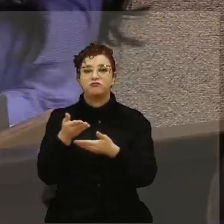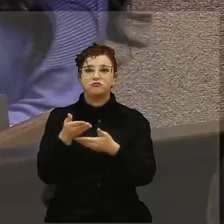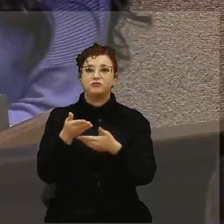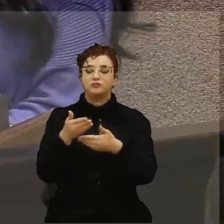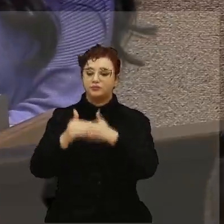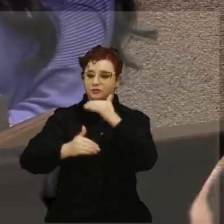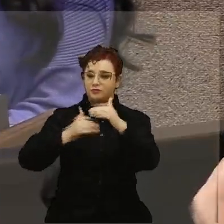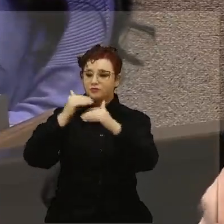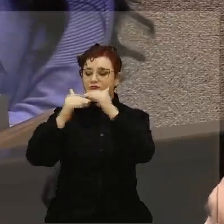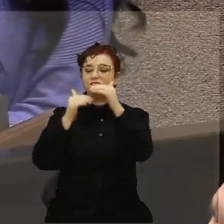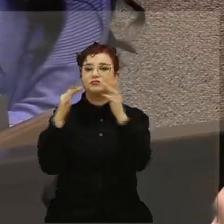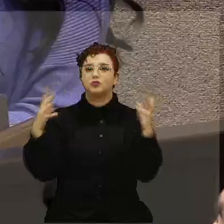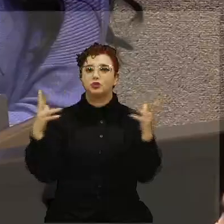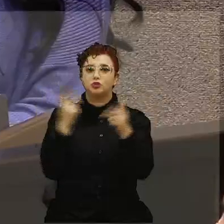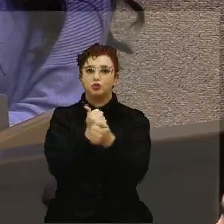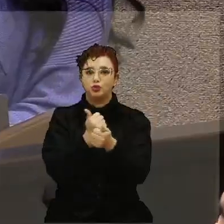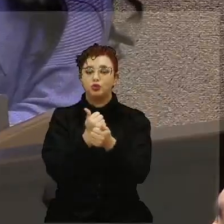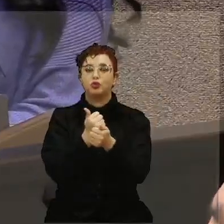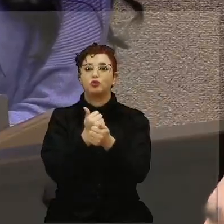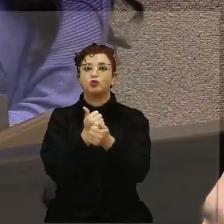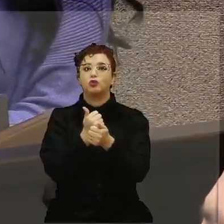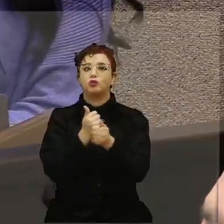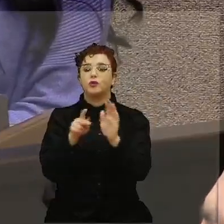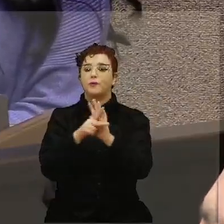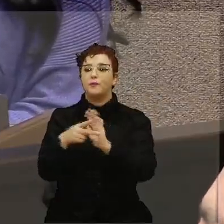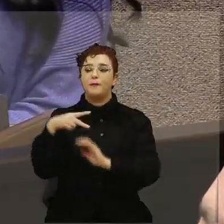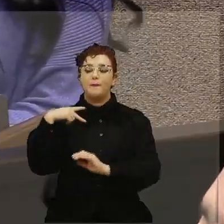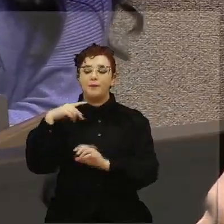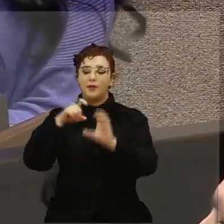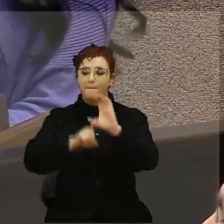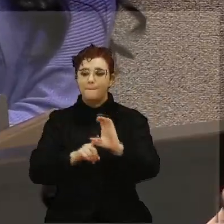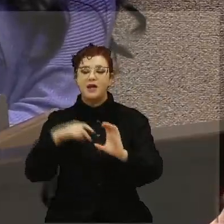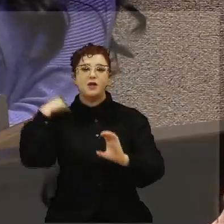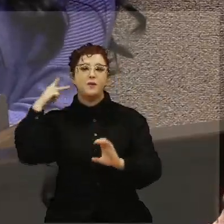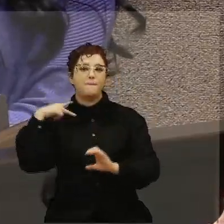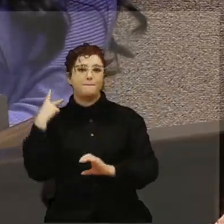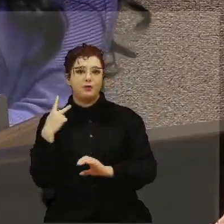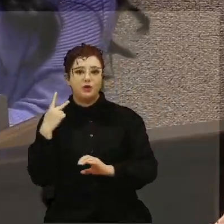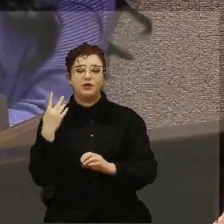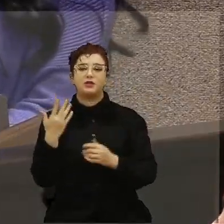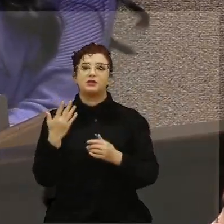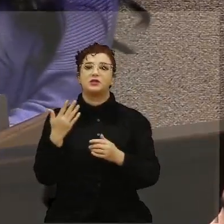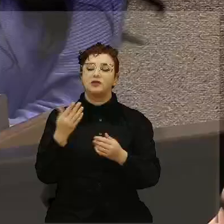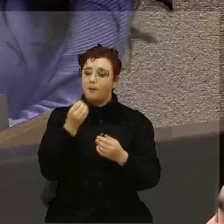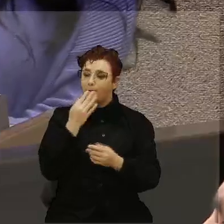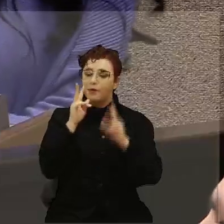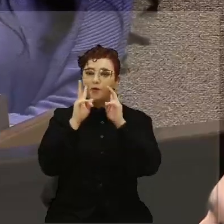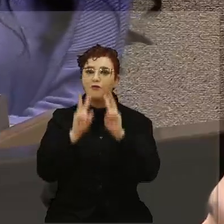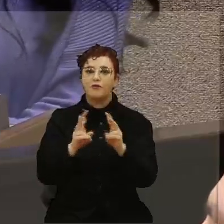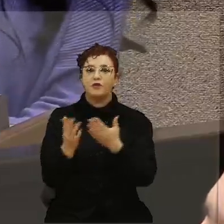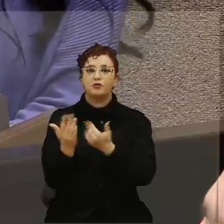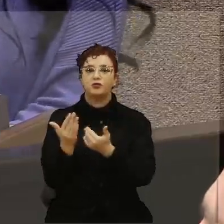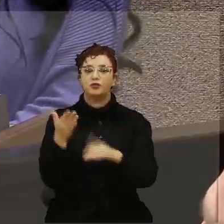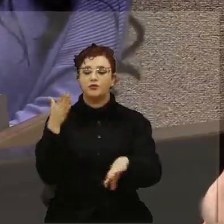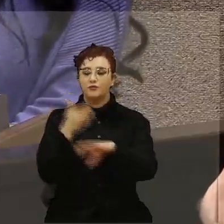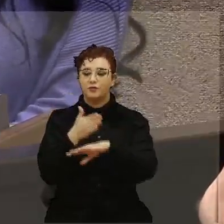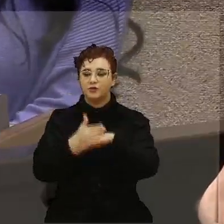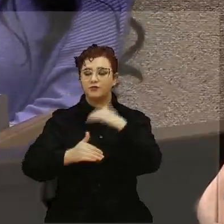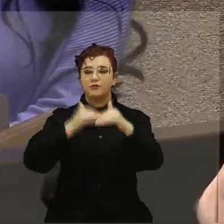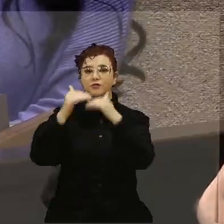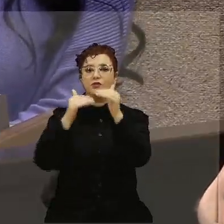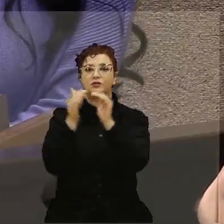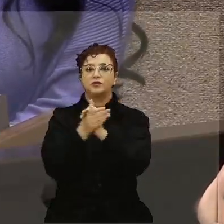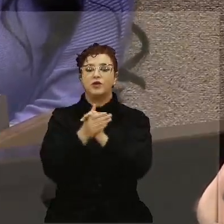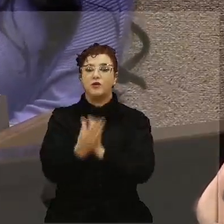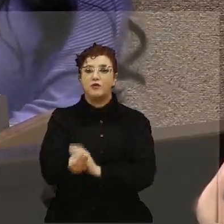para o crescimento, né? Tudo depende da política. Então, é muito bom ver jovens já inseridos nesse processo.